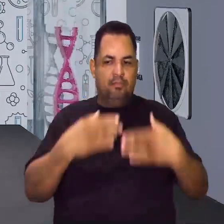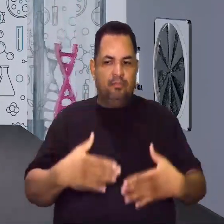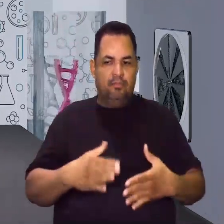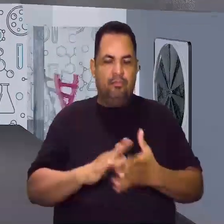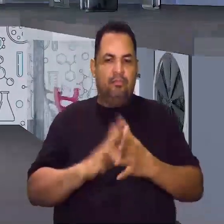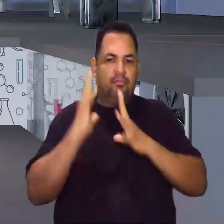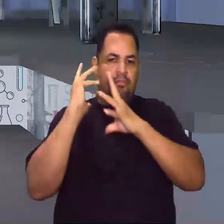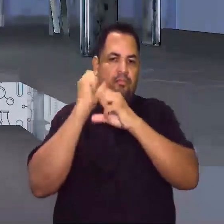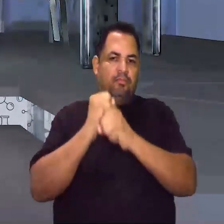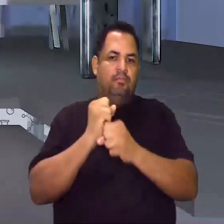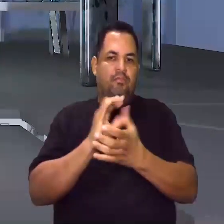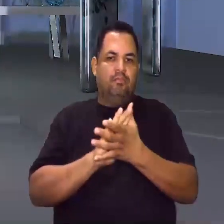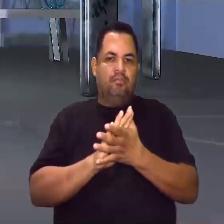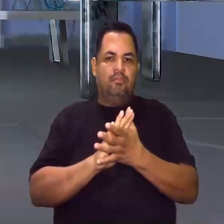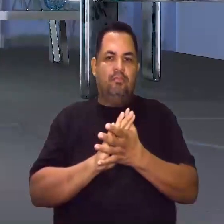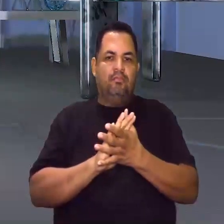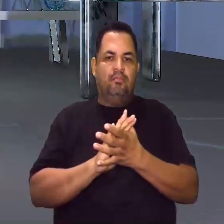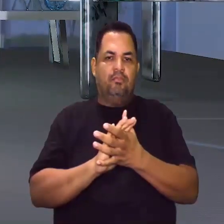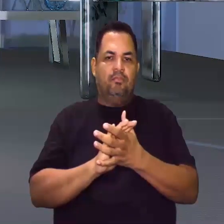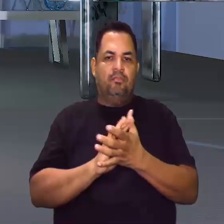sobre revisão de